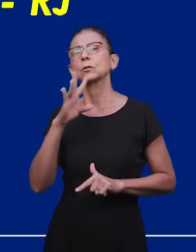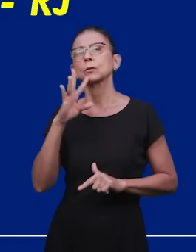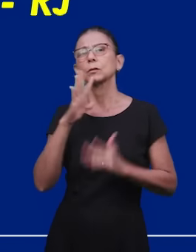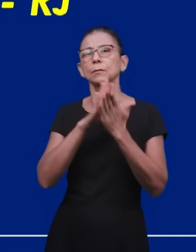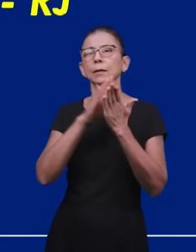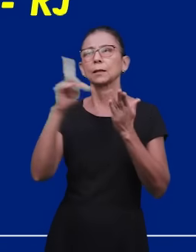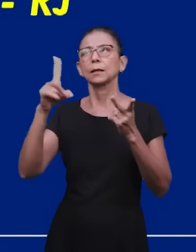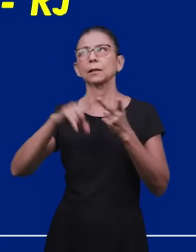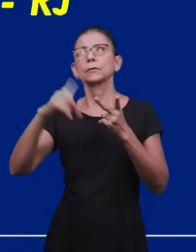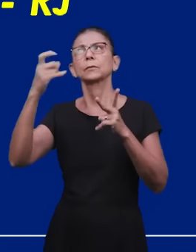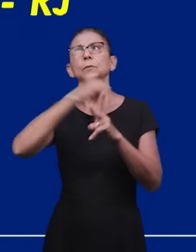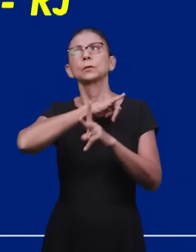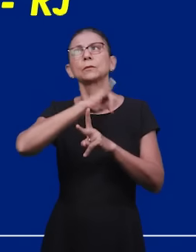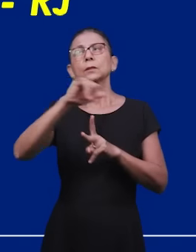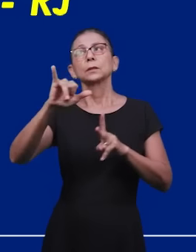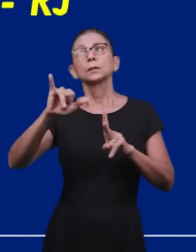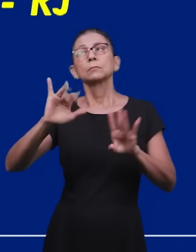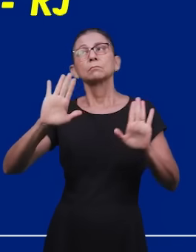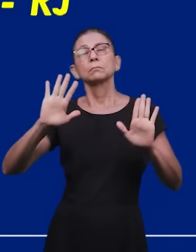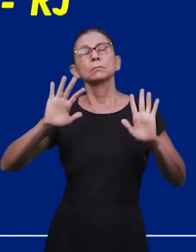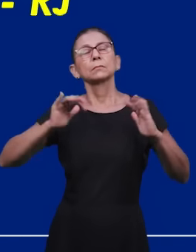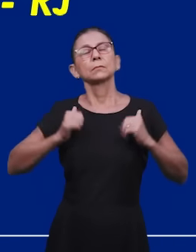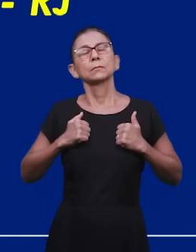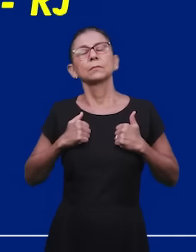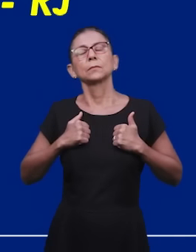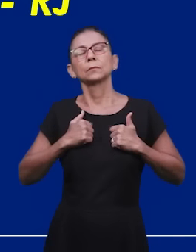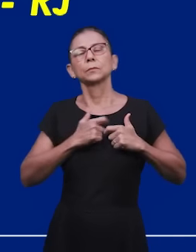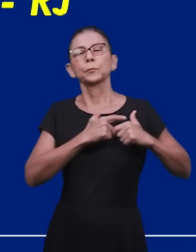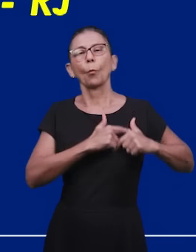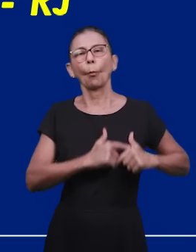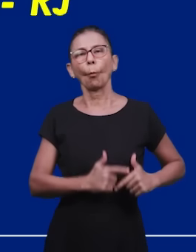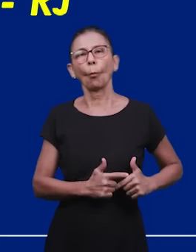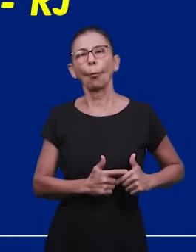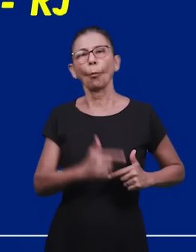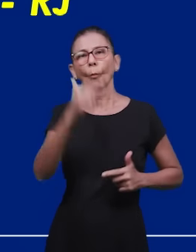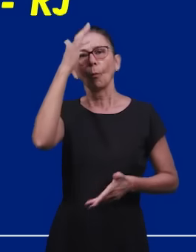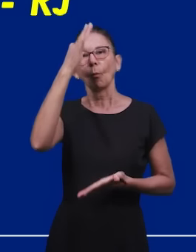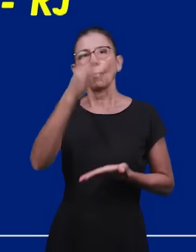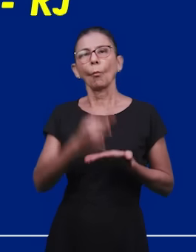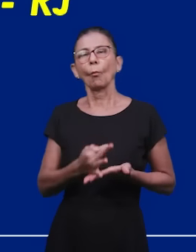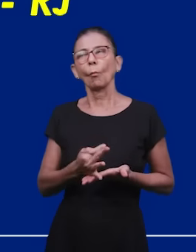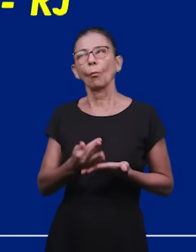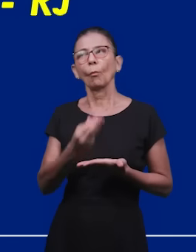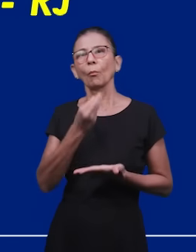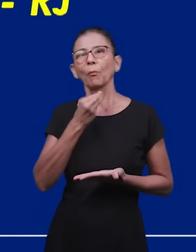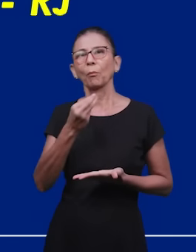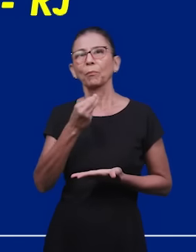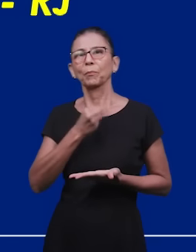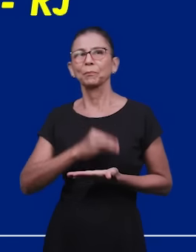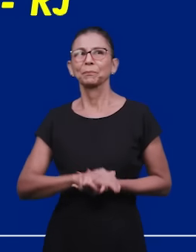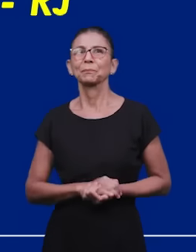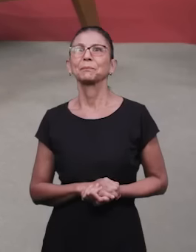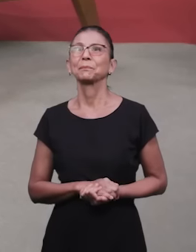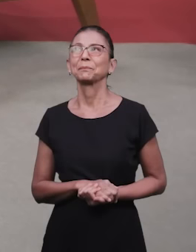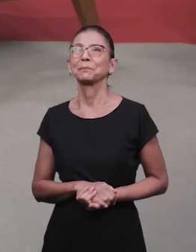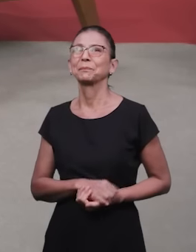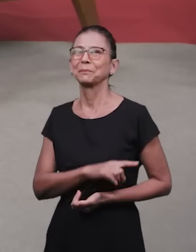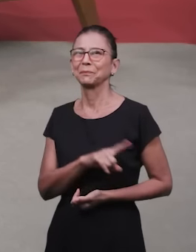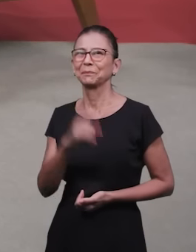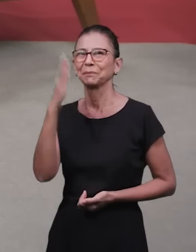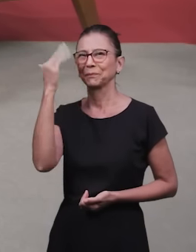palavra e a profecia, mas se acomodou e esfriou na fé. Parece que ele já sabia o que o